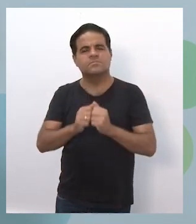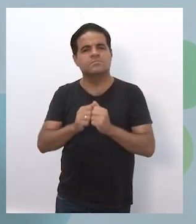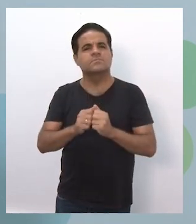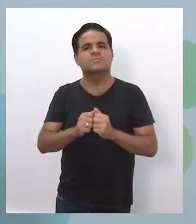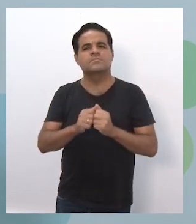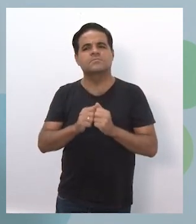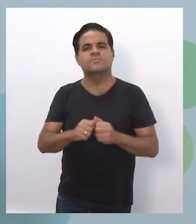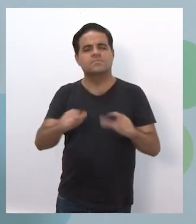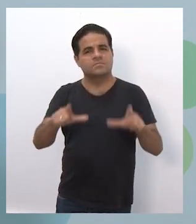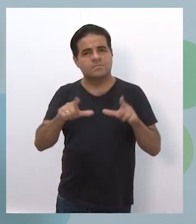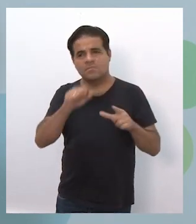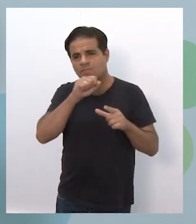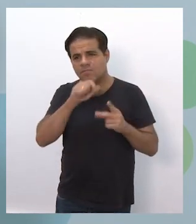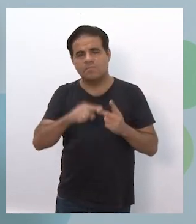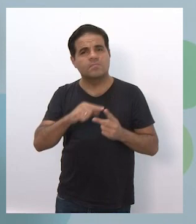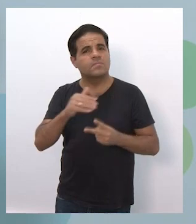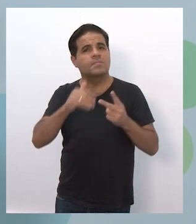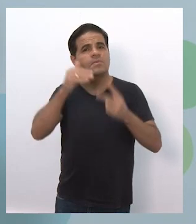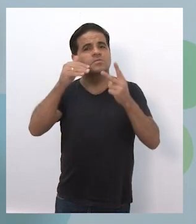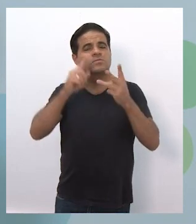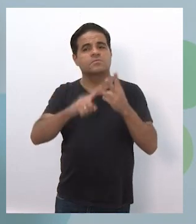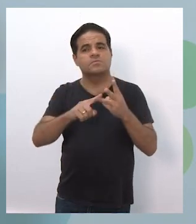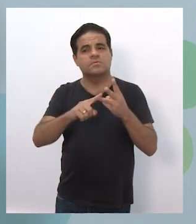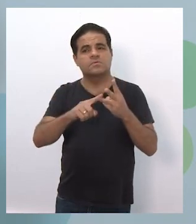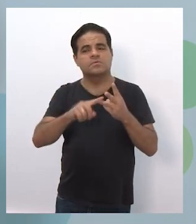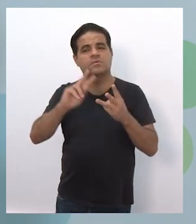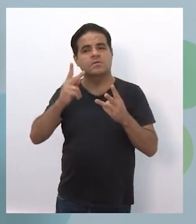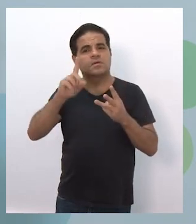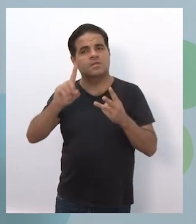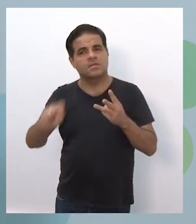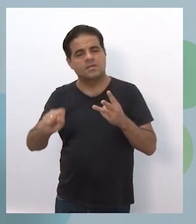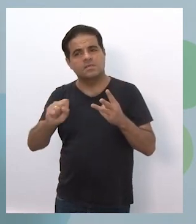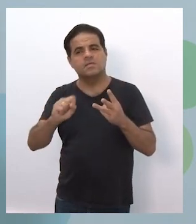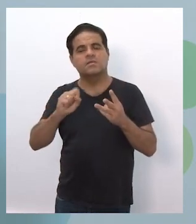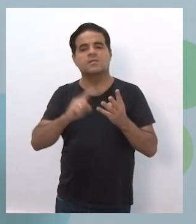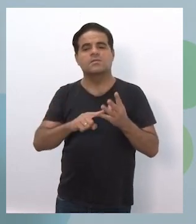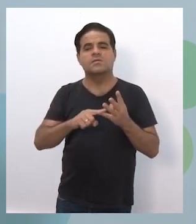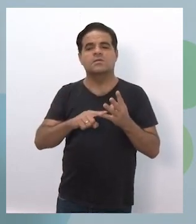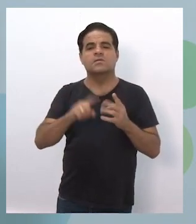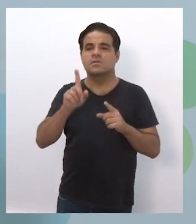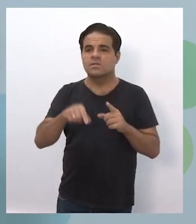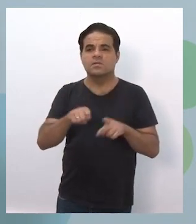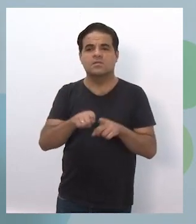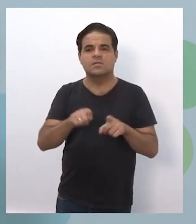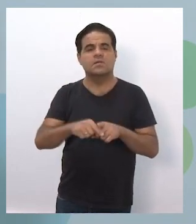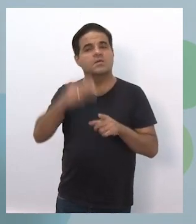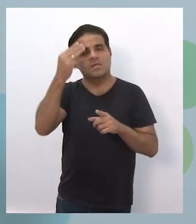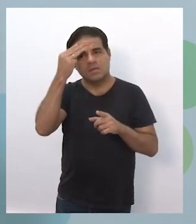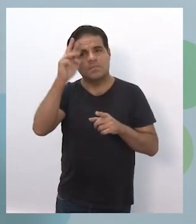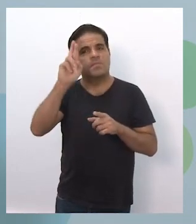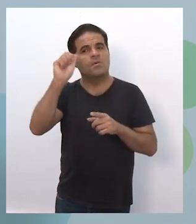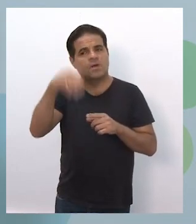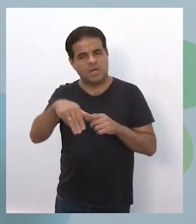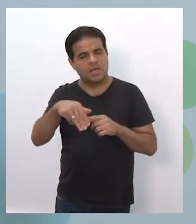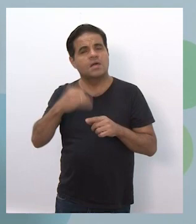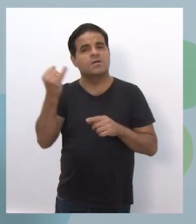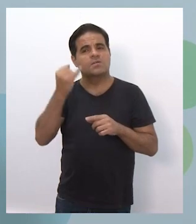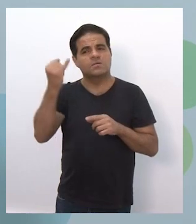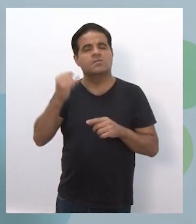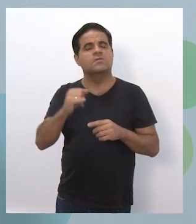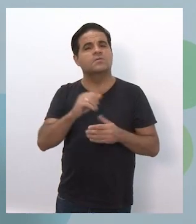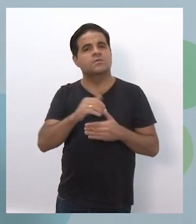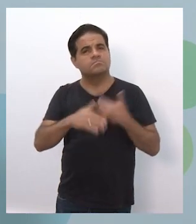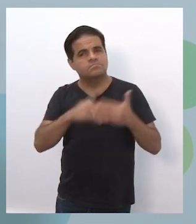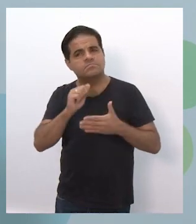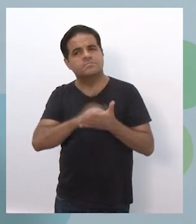junção que é a placa-mãe, processador, HD ou SSD, que é o armazenamento, e a memória RAM, tá, que traz agilidade